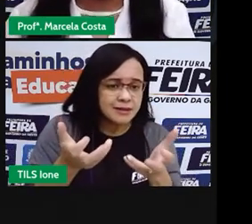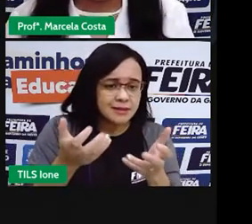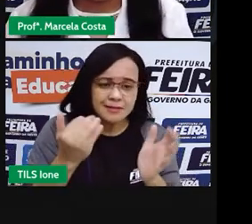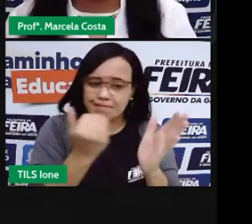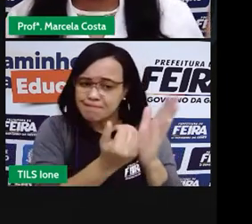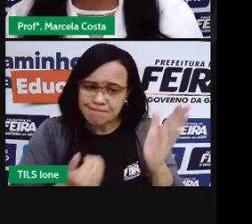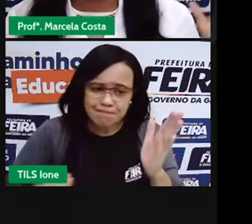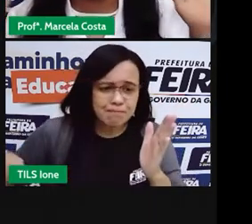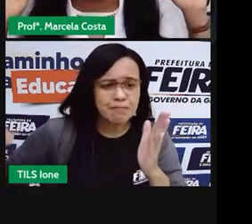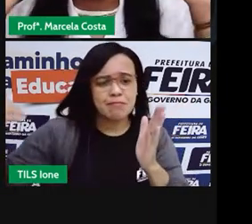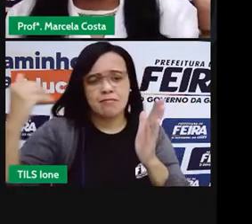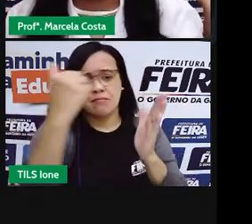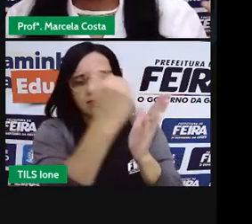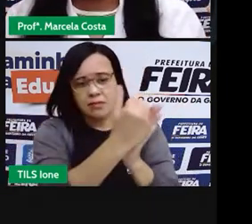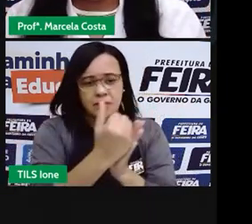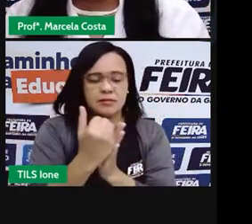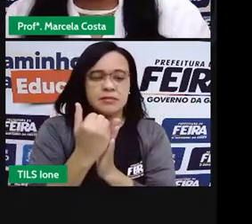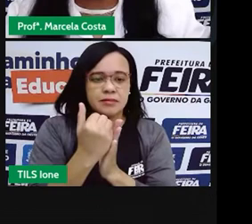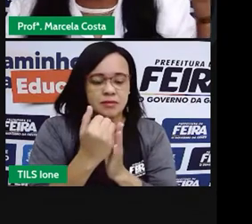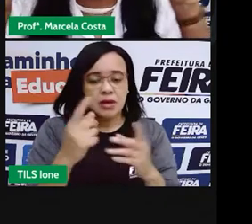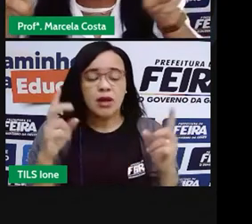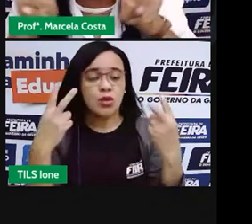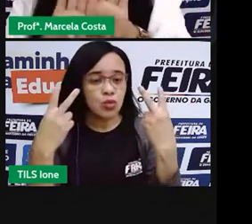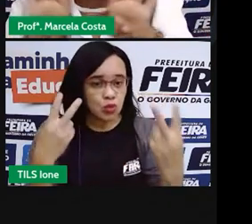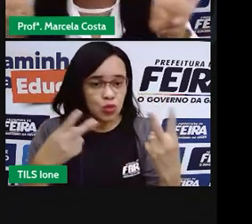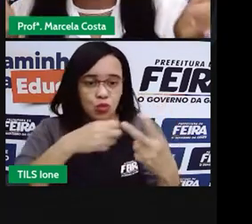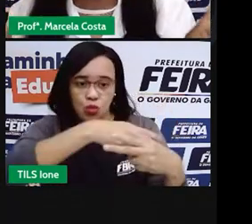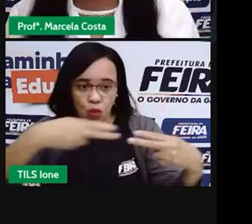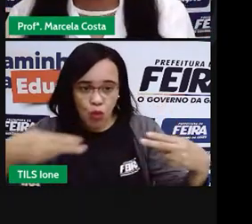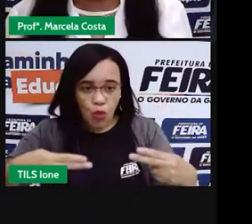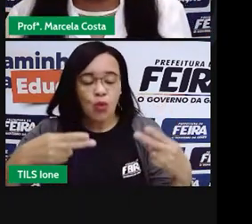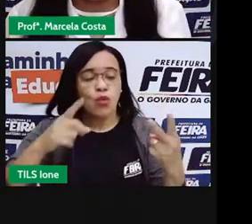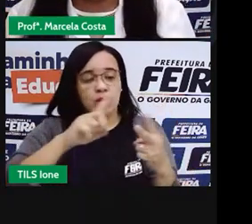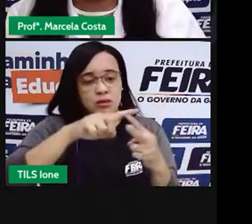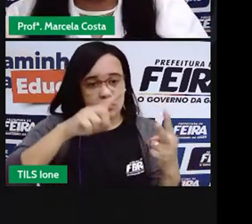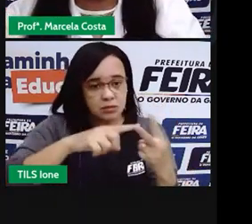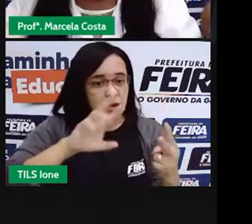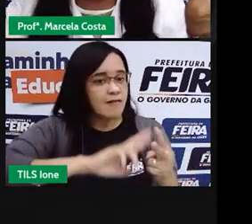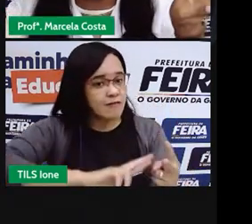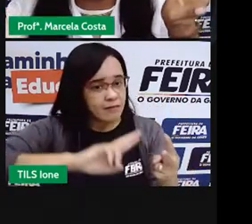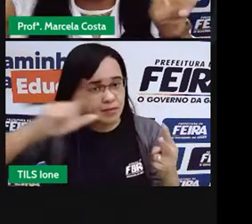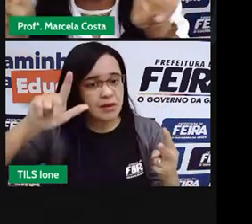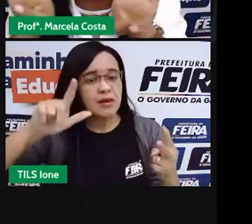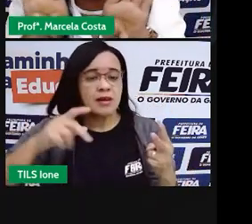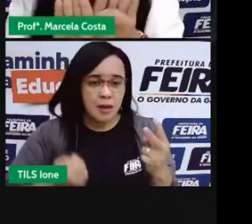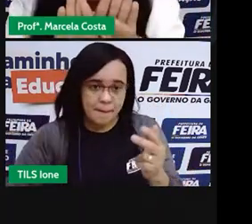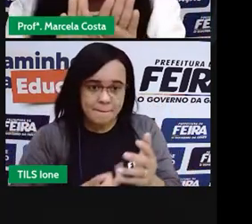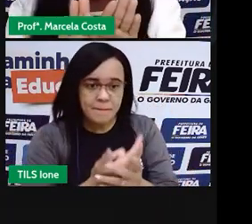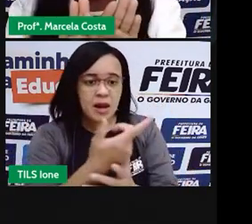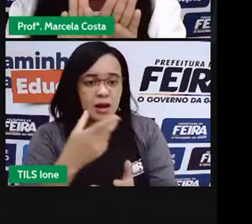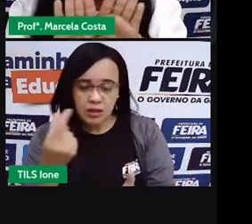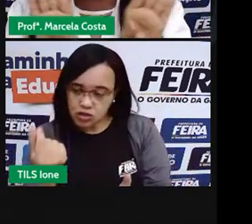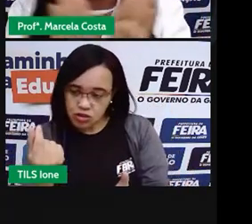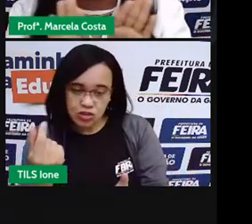mais outra. Então, ó, são duas coisas, são dois valores diferentes que a gente vai